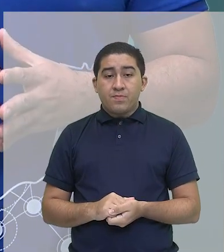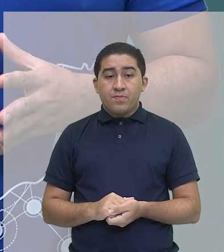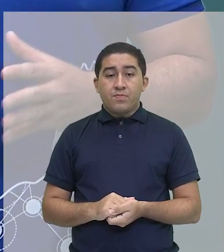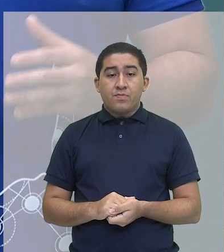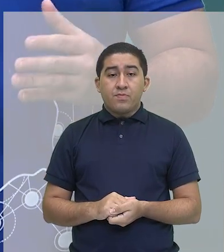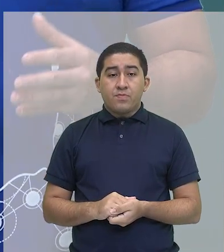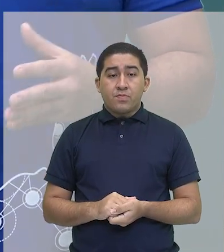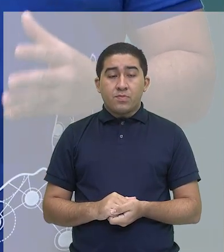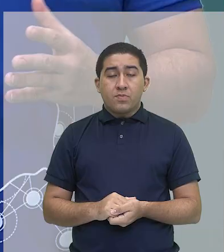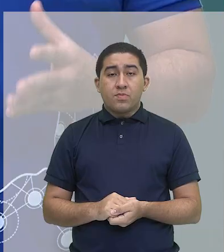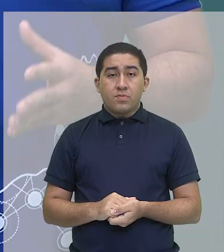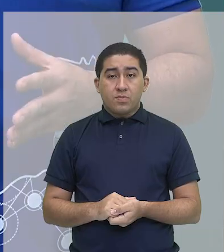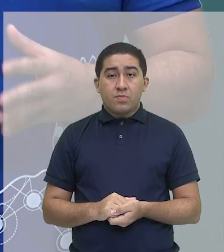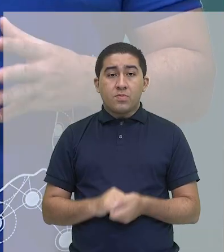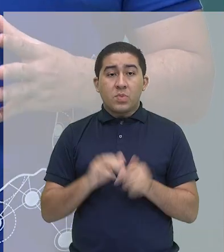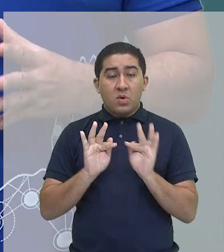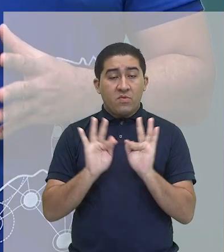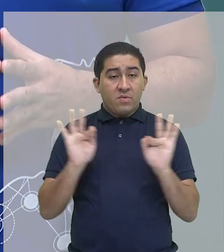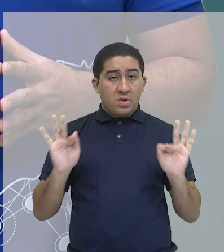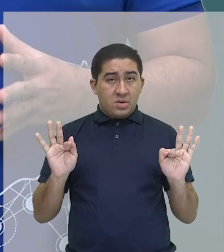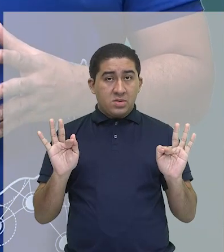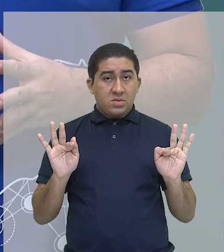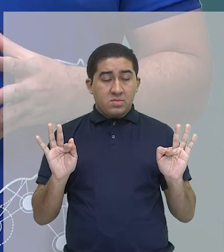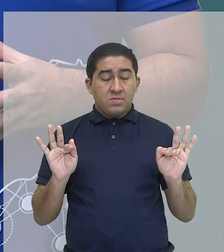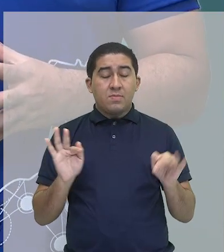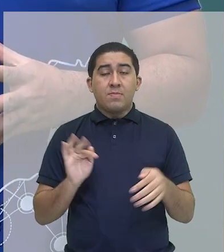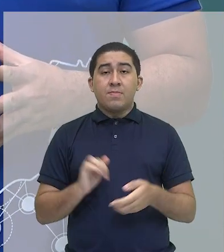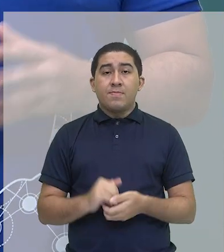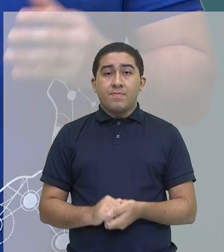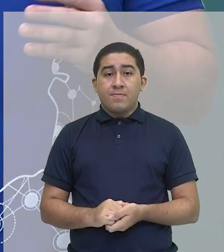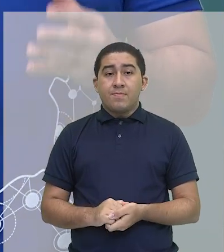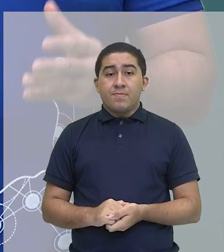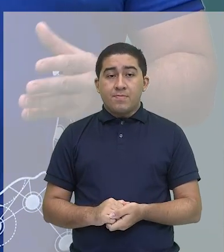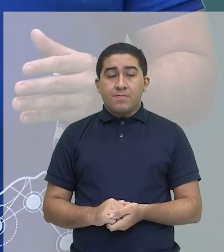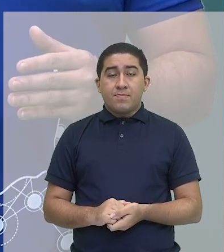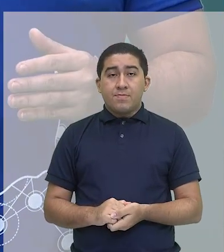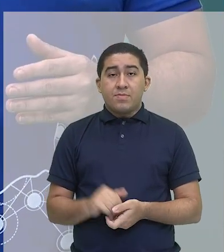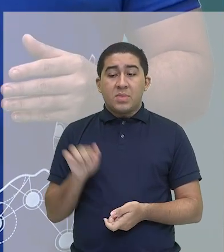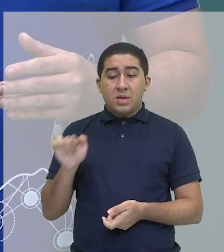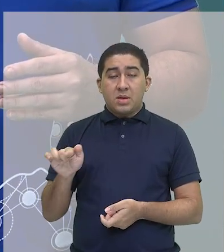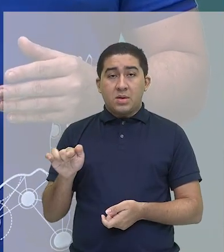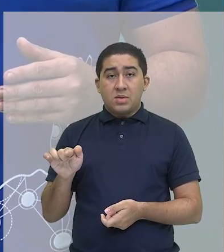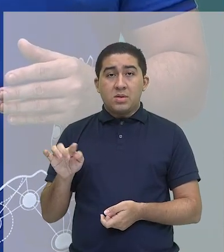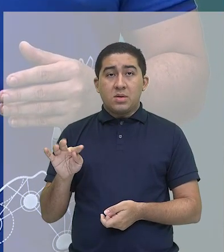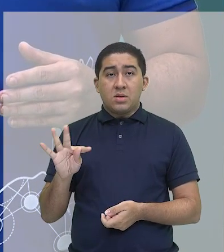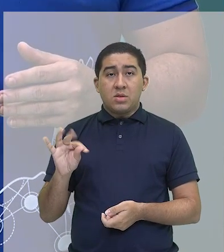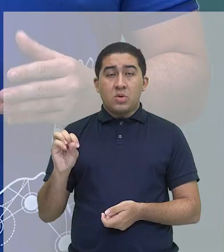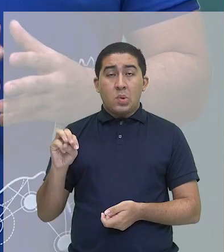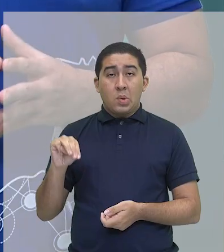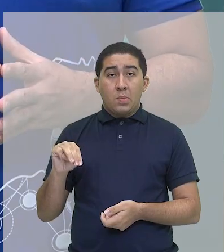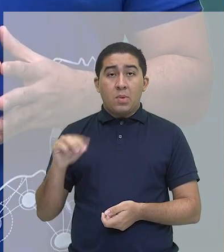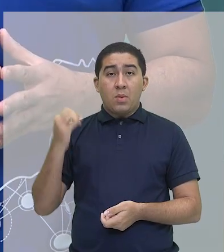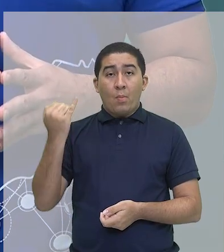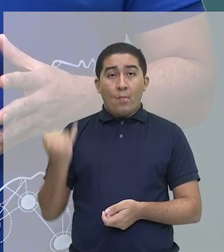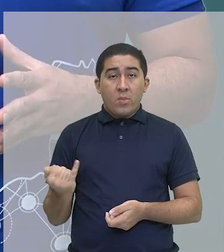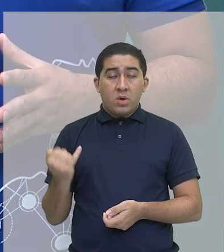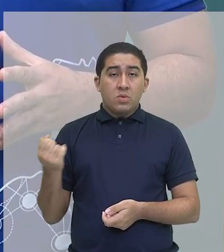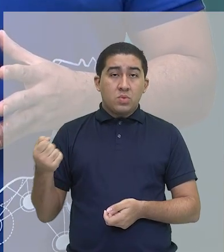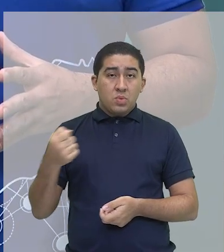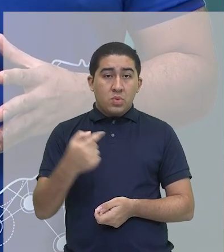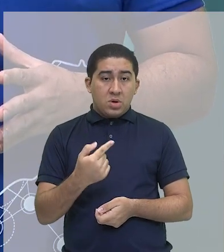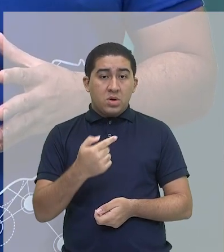comparativo fica, Tom is thinner than John. Tom é mais magro do